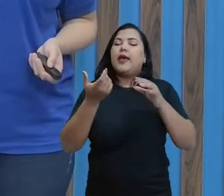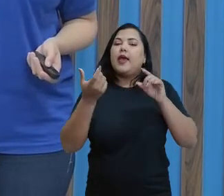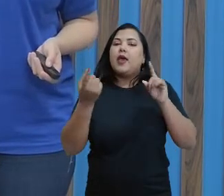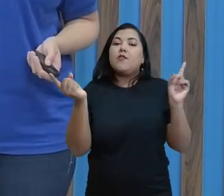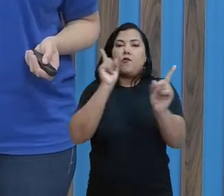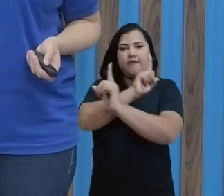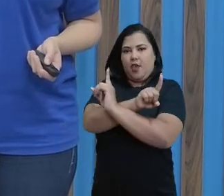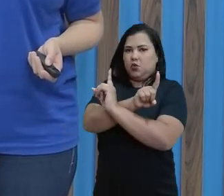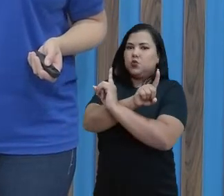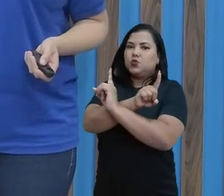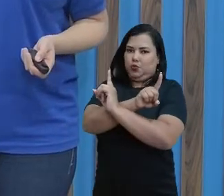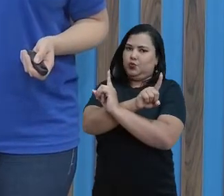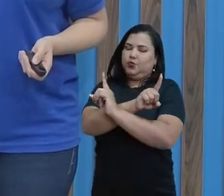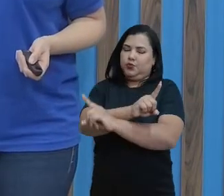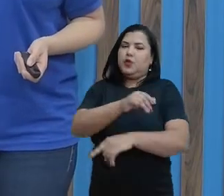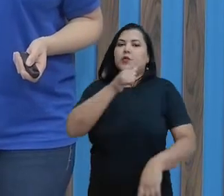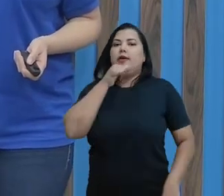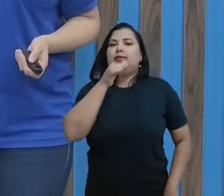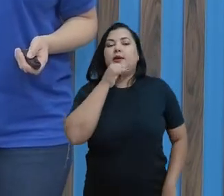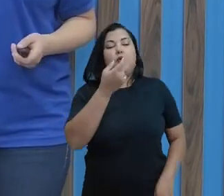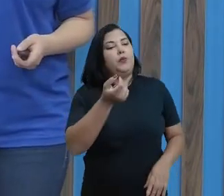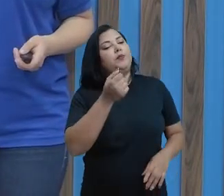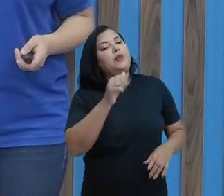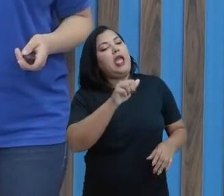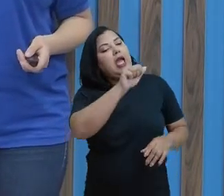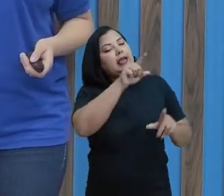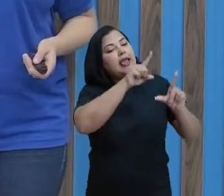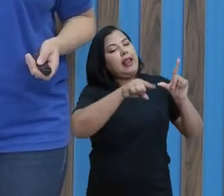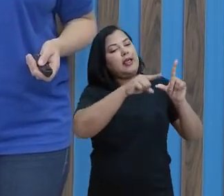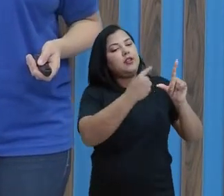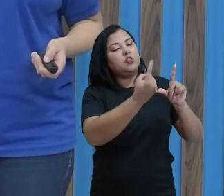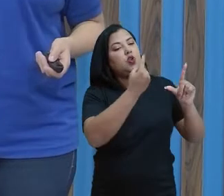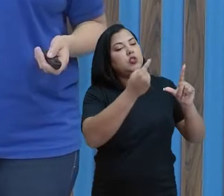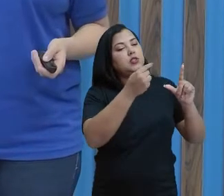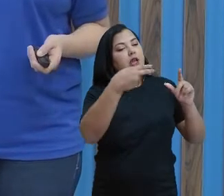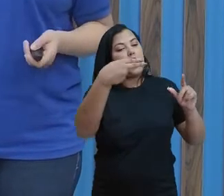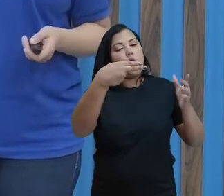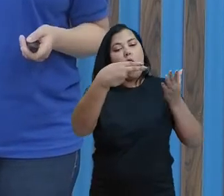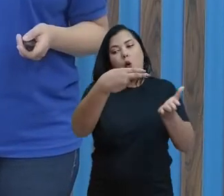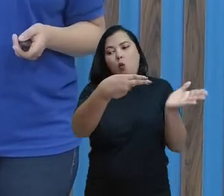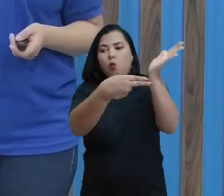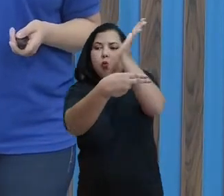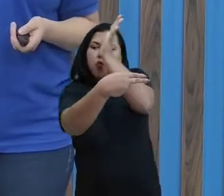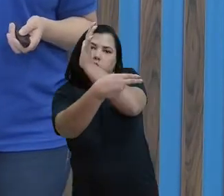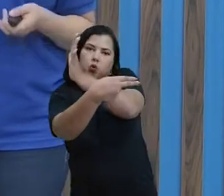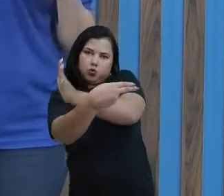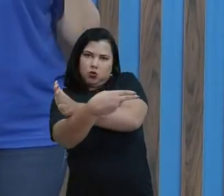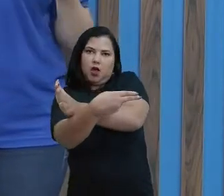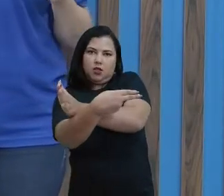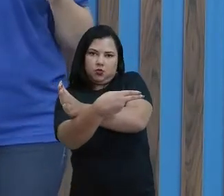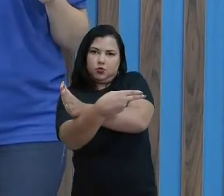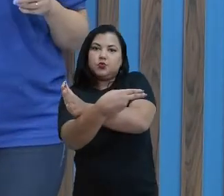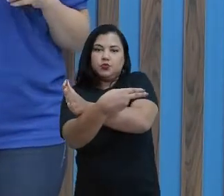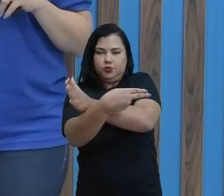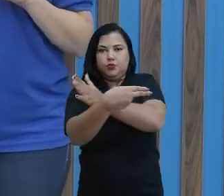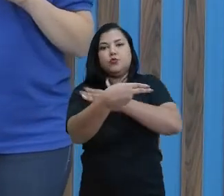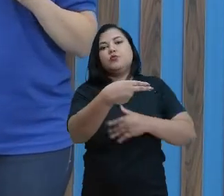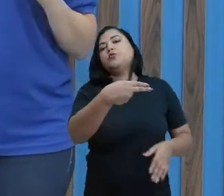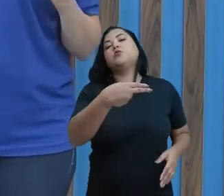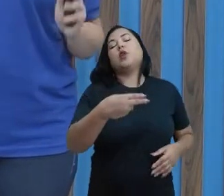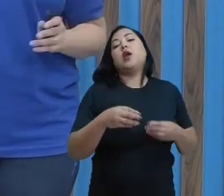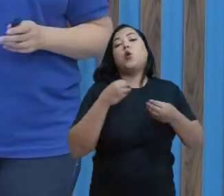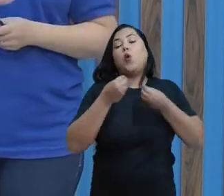incógnita sozinha de um lado, tudo que está acontecendo no primeiro membro da equação vai passar para o outro lado com